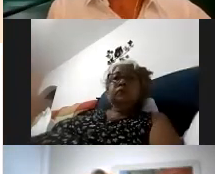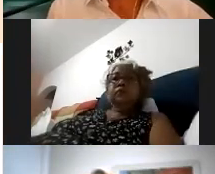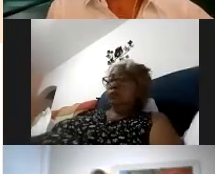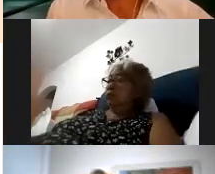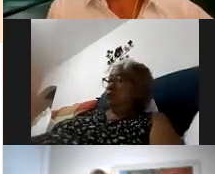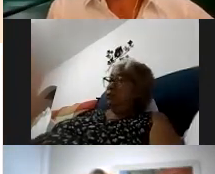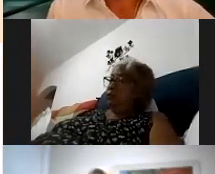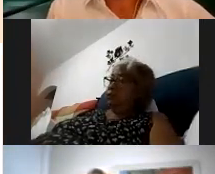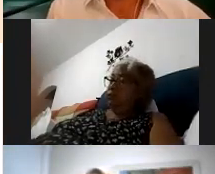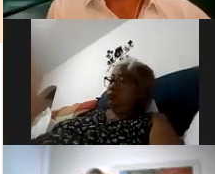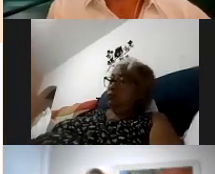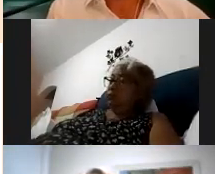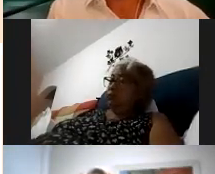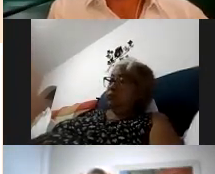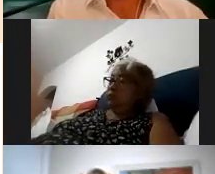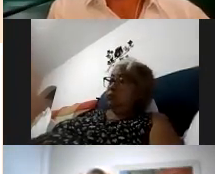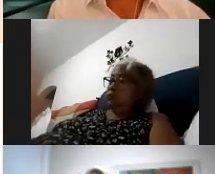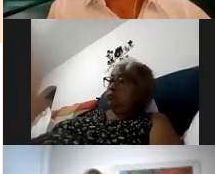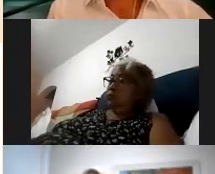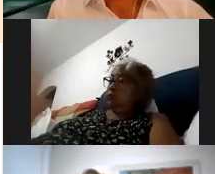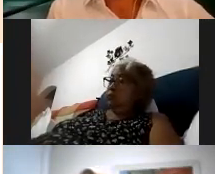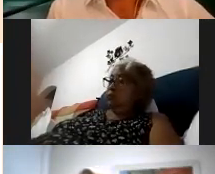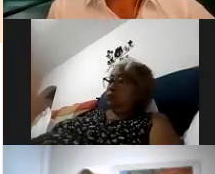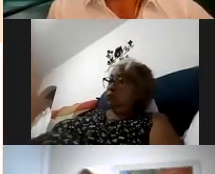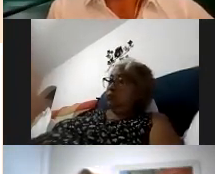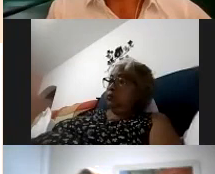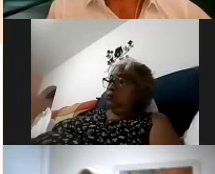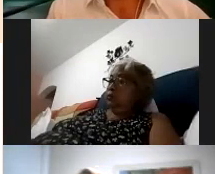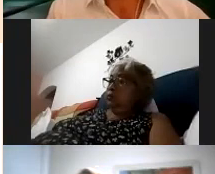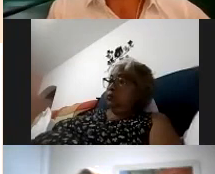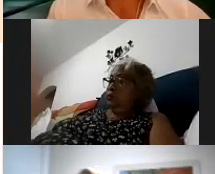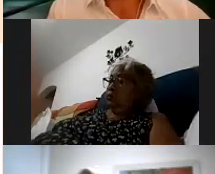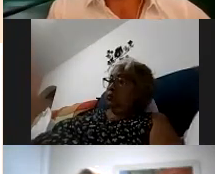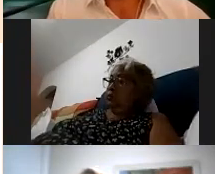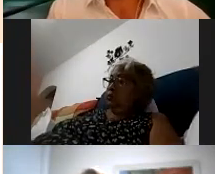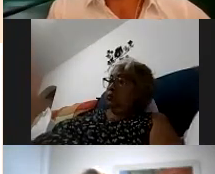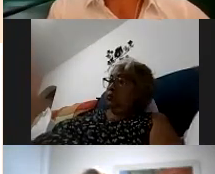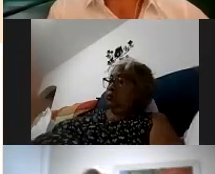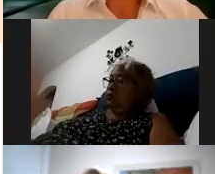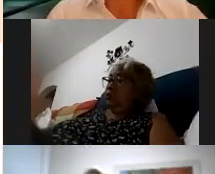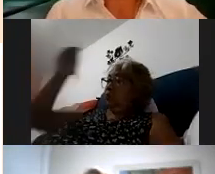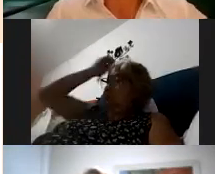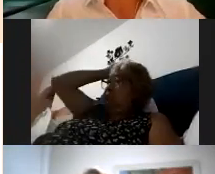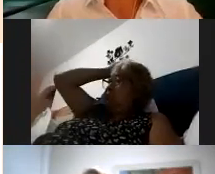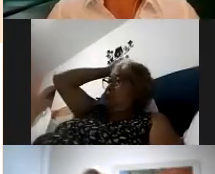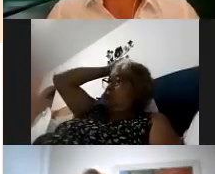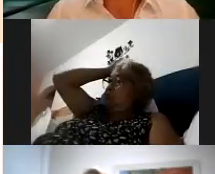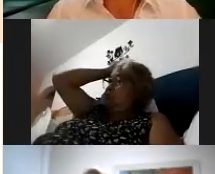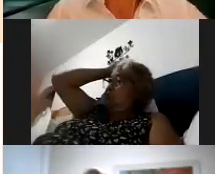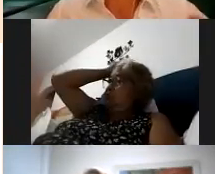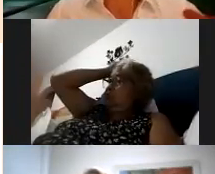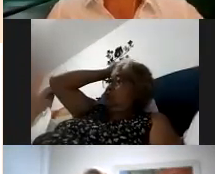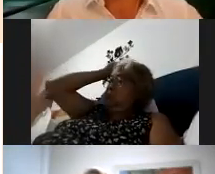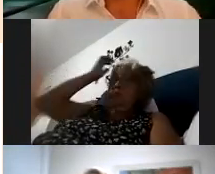Um terceiro ponto extremamente relevante é essa mudança do modelo médico, esse modelo que